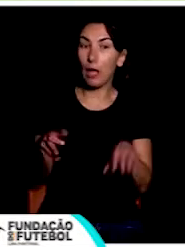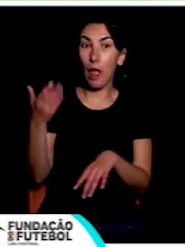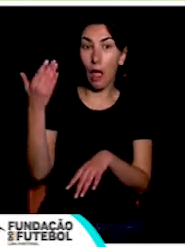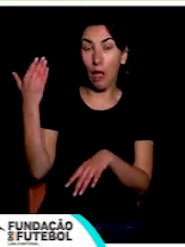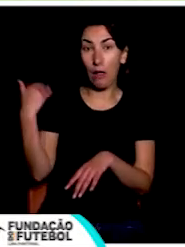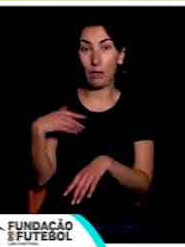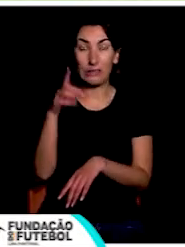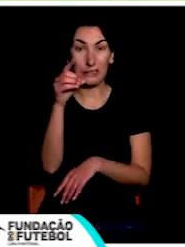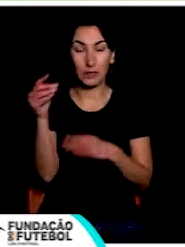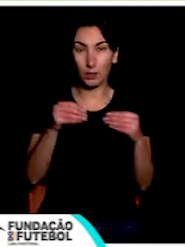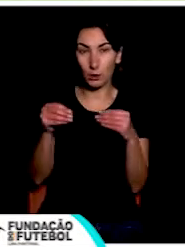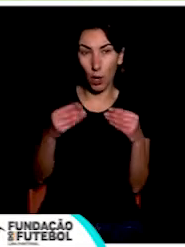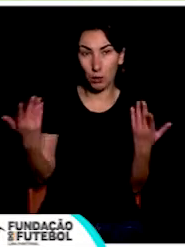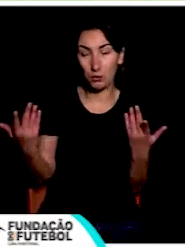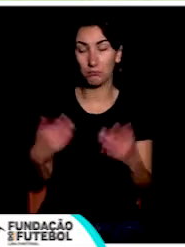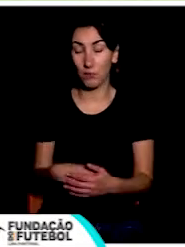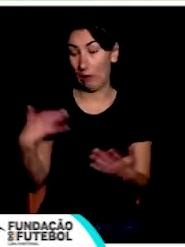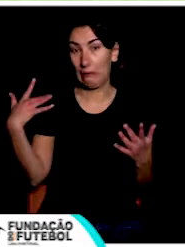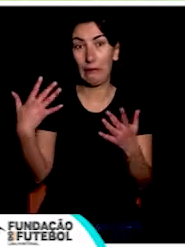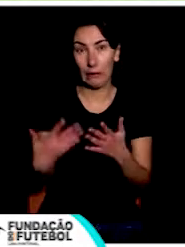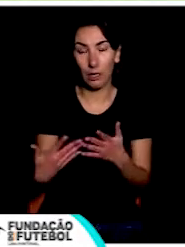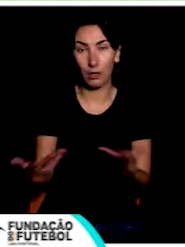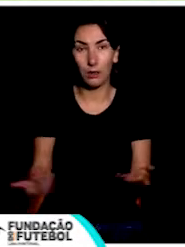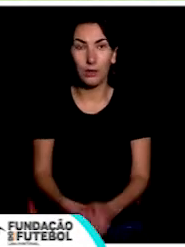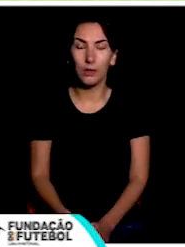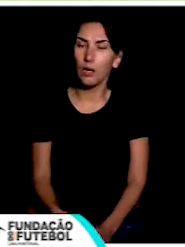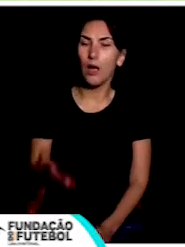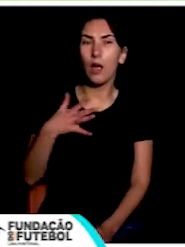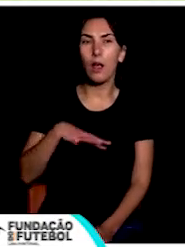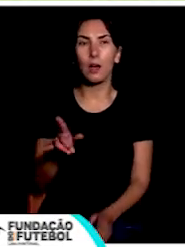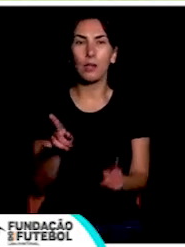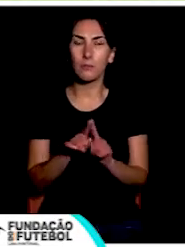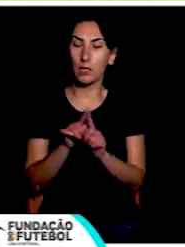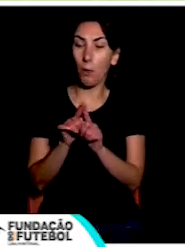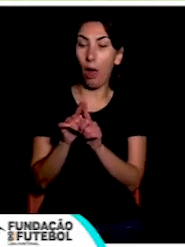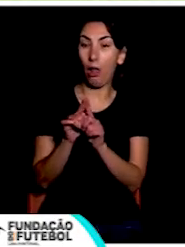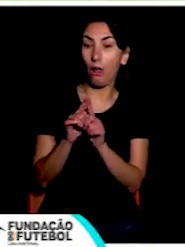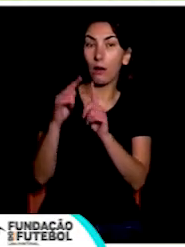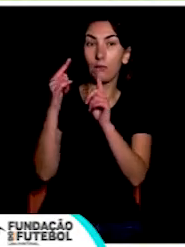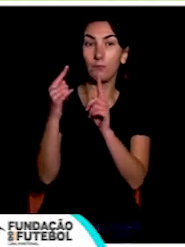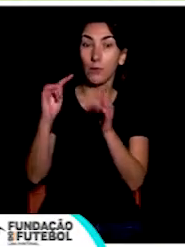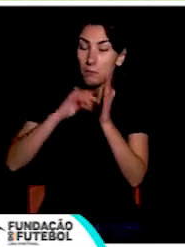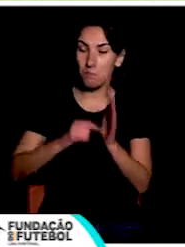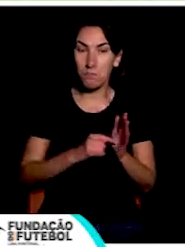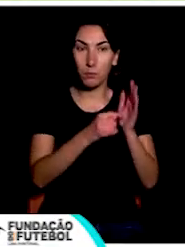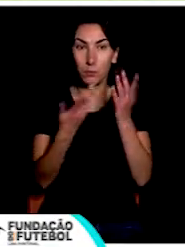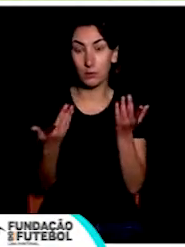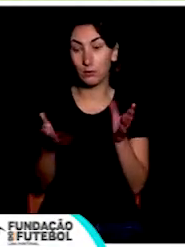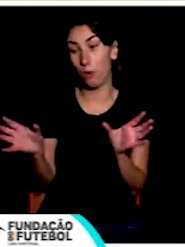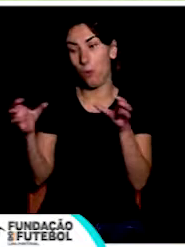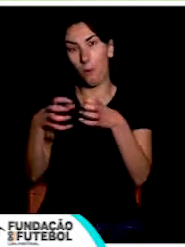fazendo durante esses 6 jogos para cá, né? Queremos lá somar pontos, quanto a